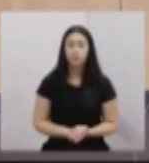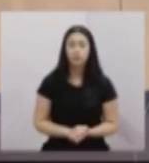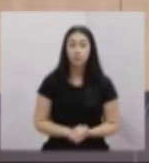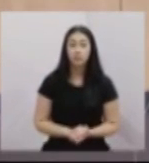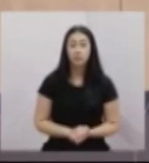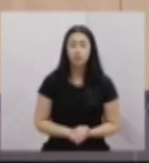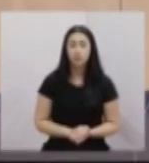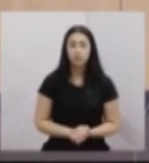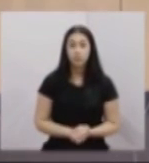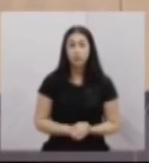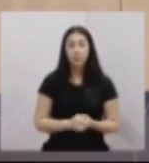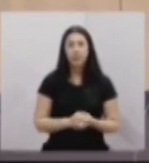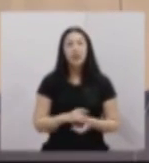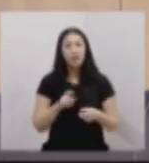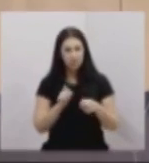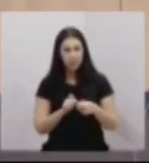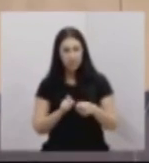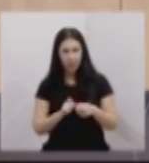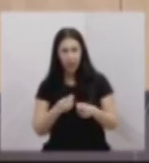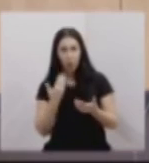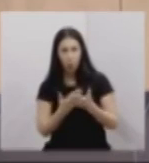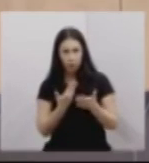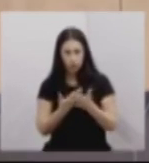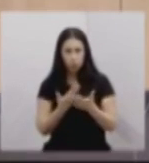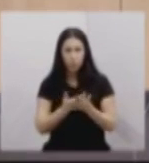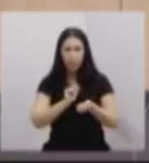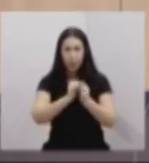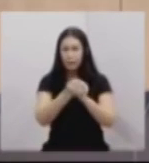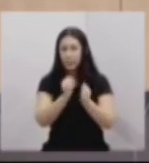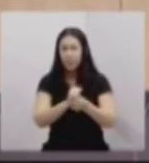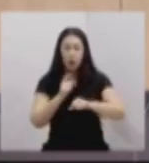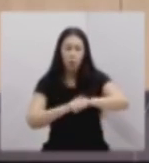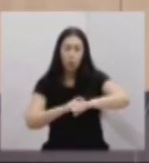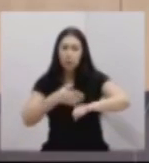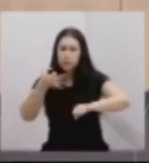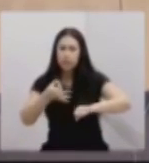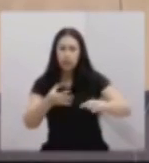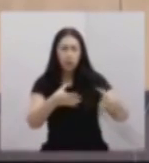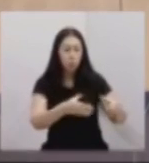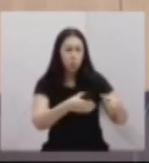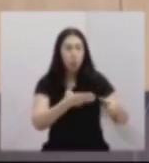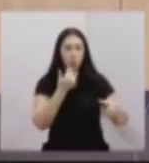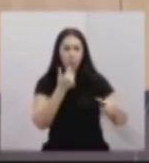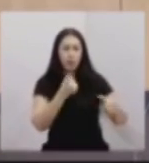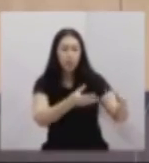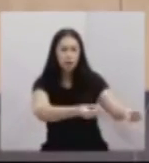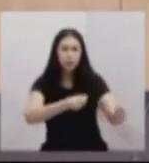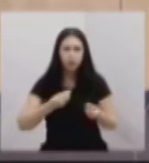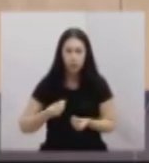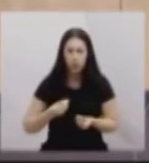Houve um estudo para adequar os horários para retirada das marmitex frente